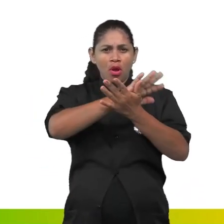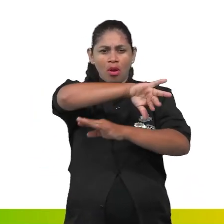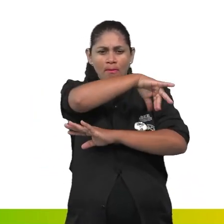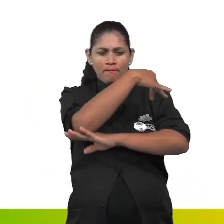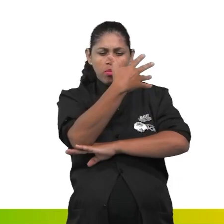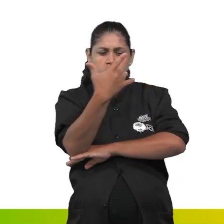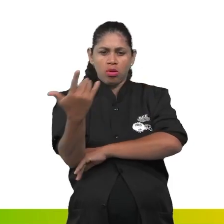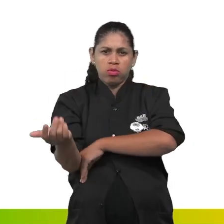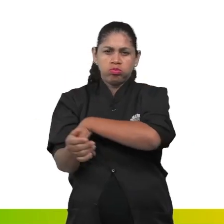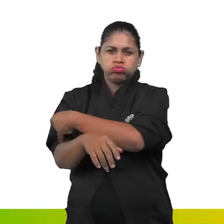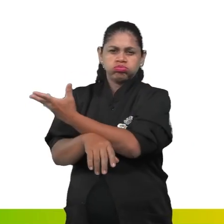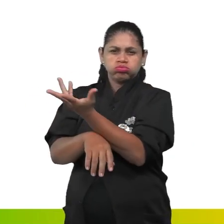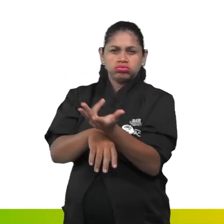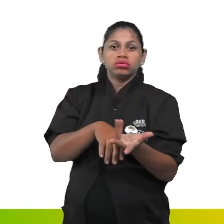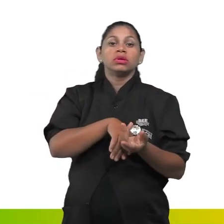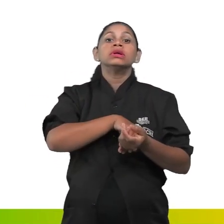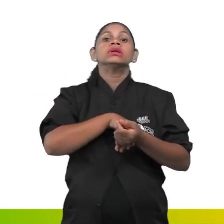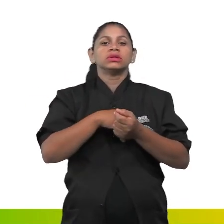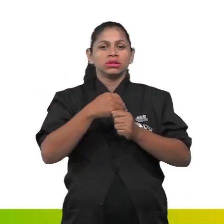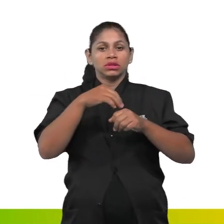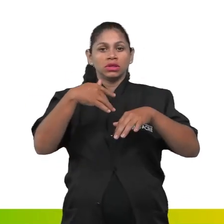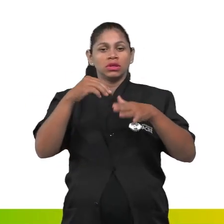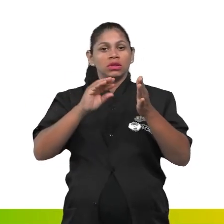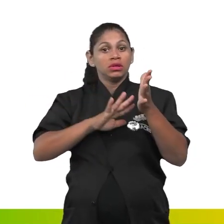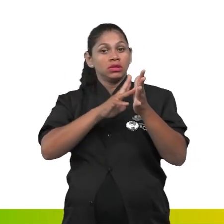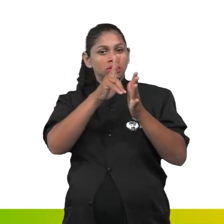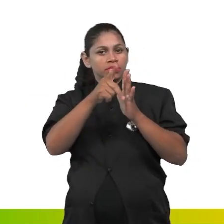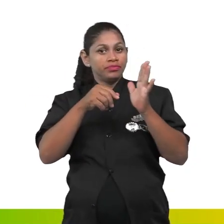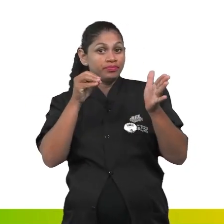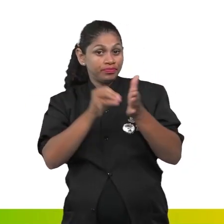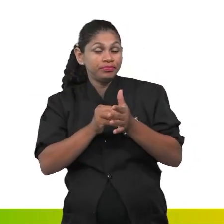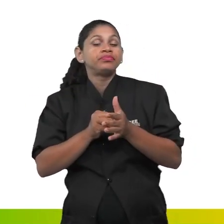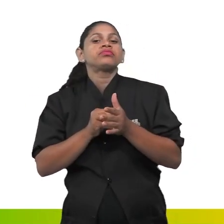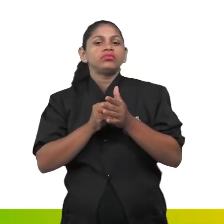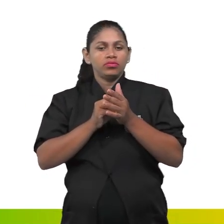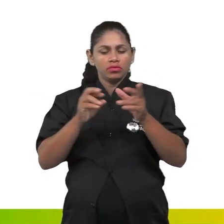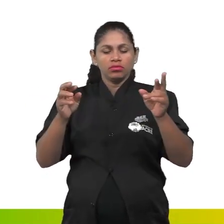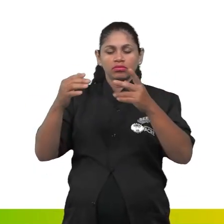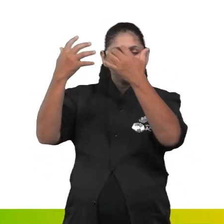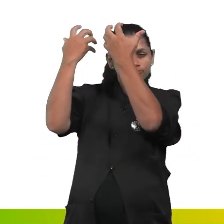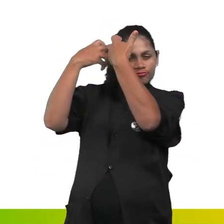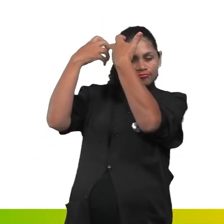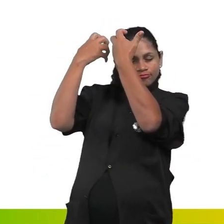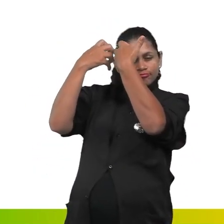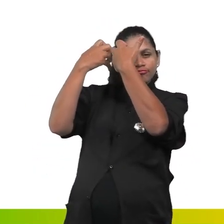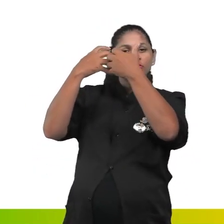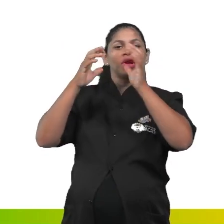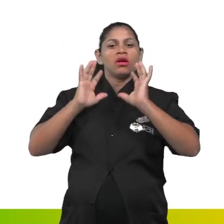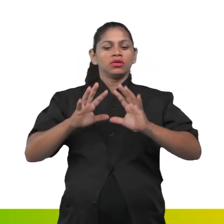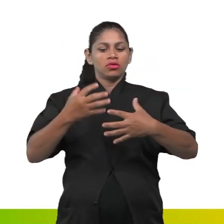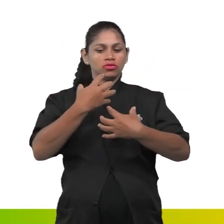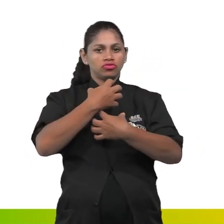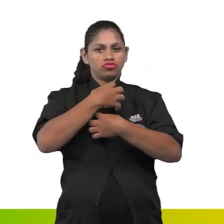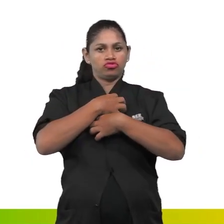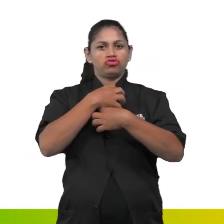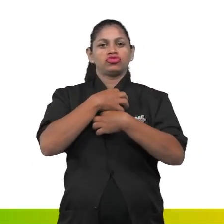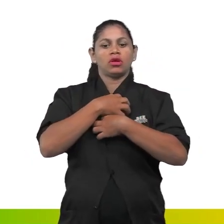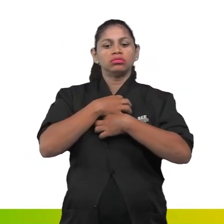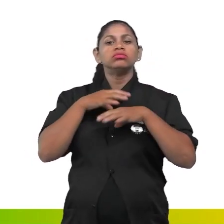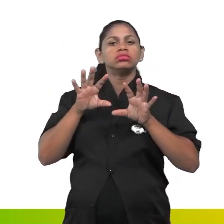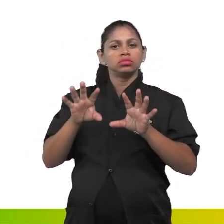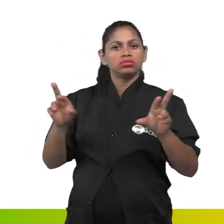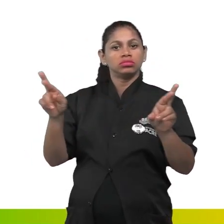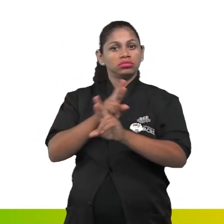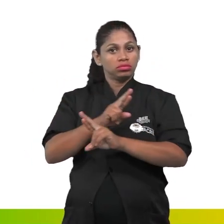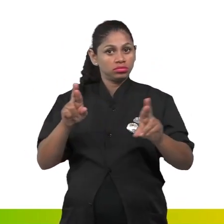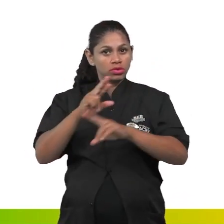estão sempre fazendo essas reflexões entre o ser humano e a natureza, nosso comportamento diante dele. E